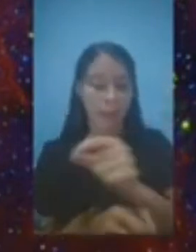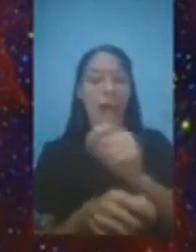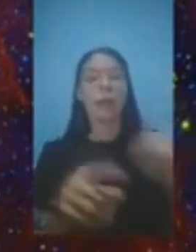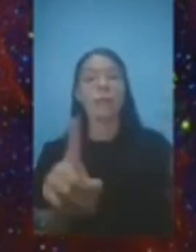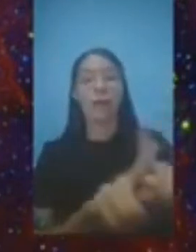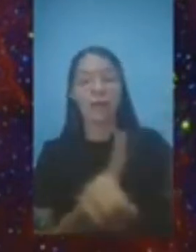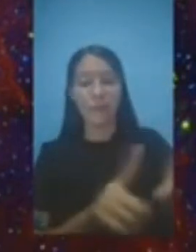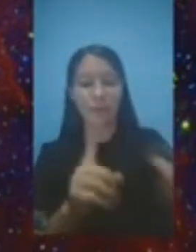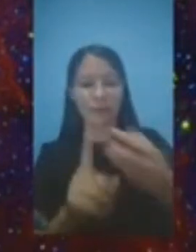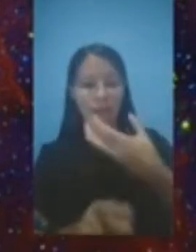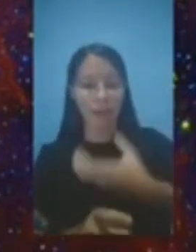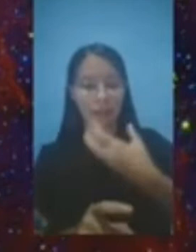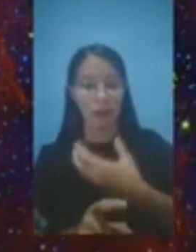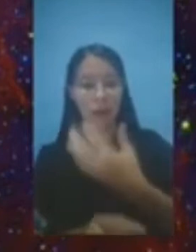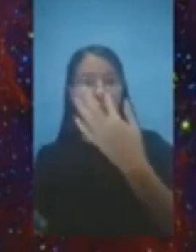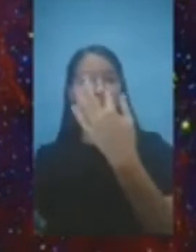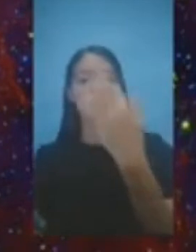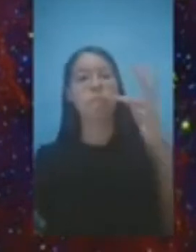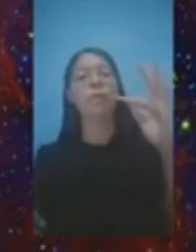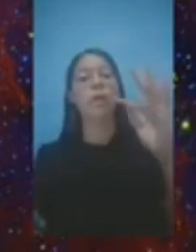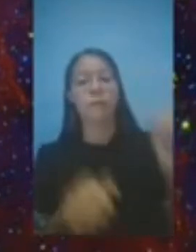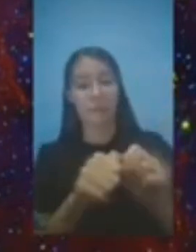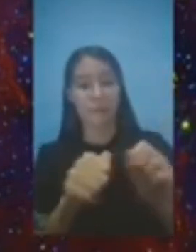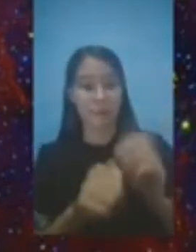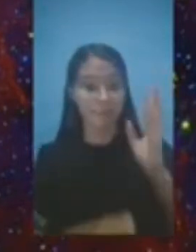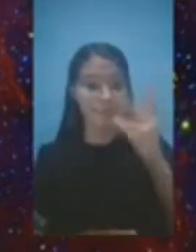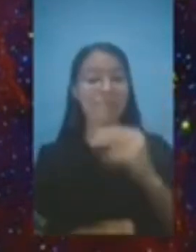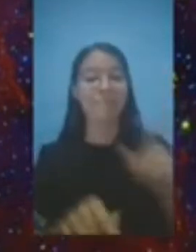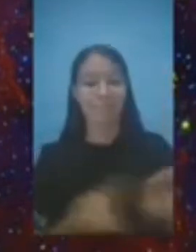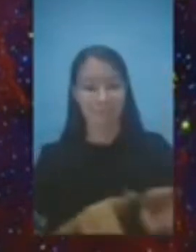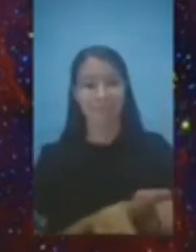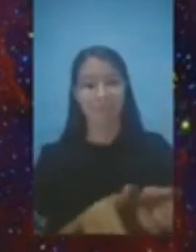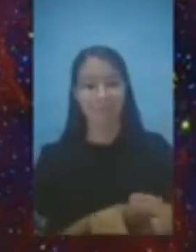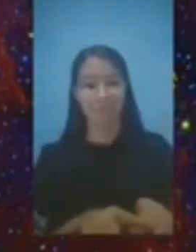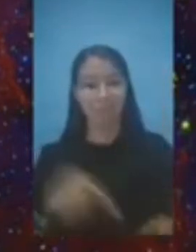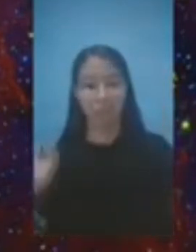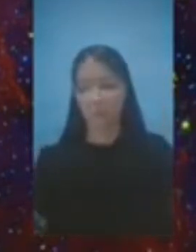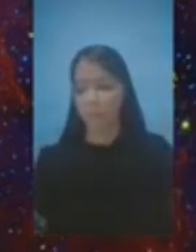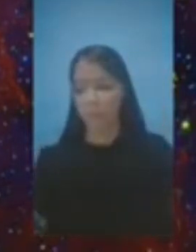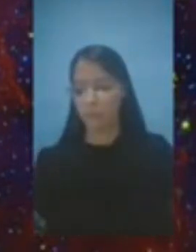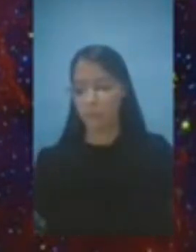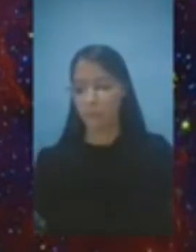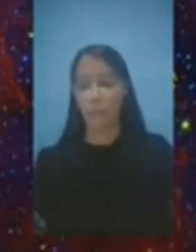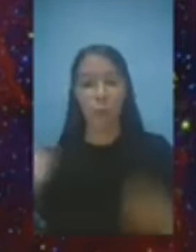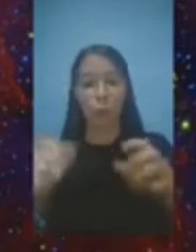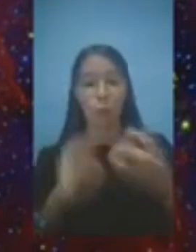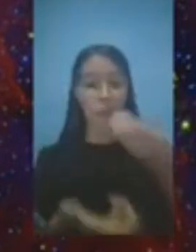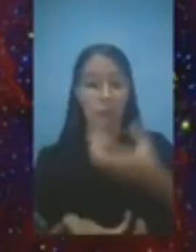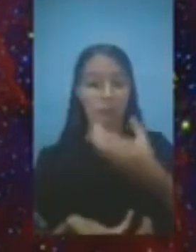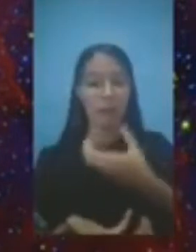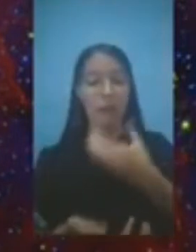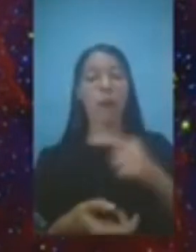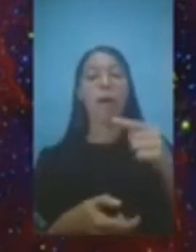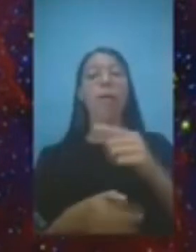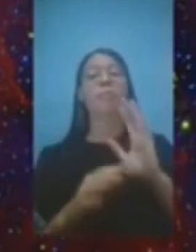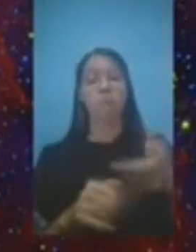Isso, ele passa o tempo todo, faz um monte de florzinha, faz árvore de Natal com essas florzinhas, faz tantas coisinhas